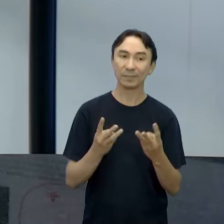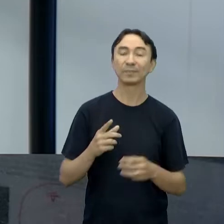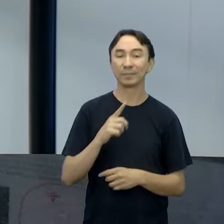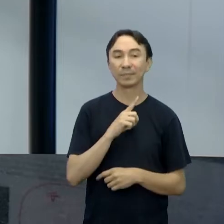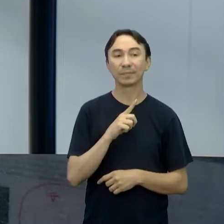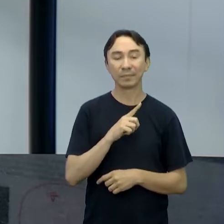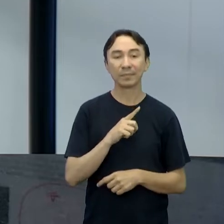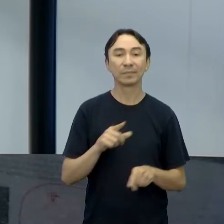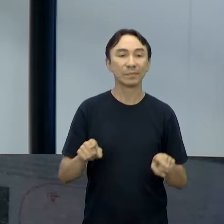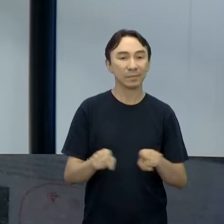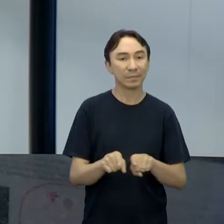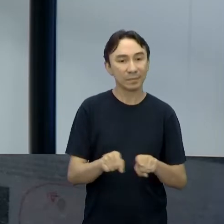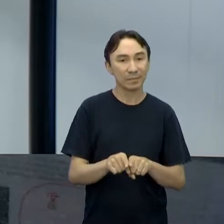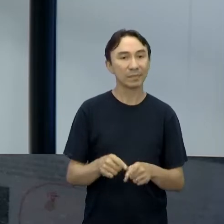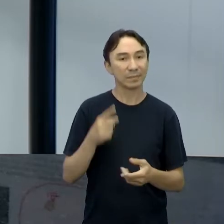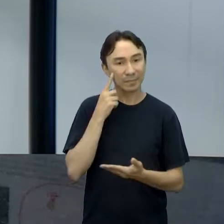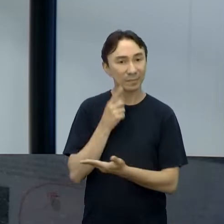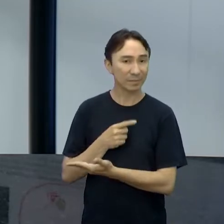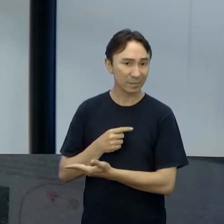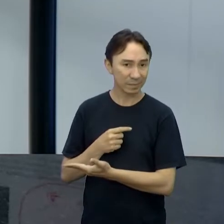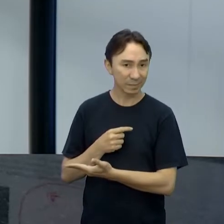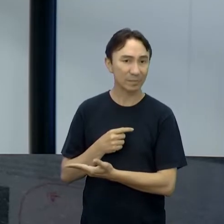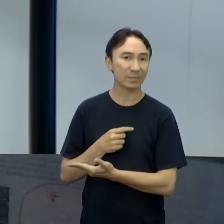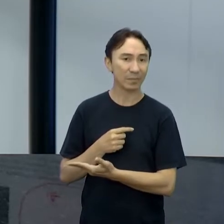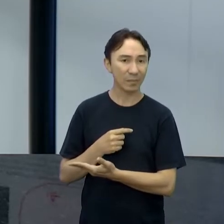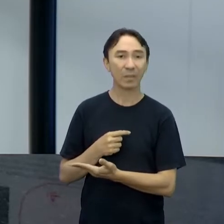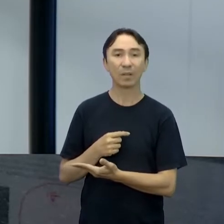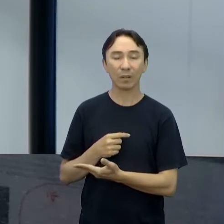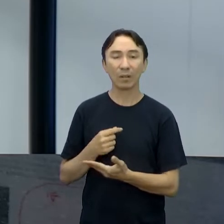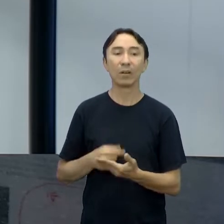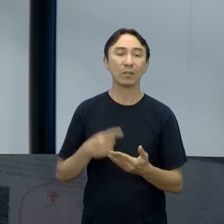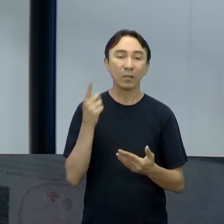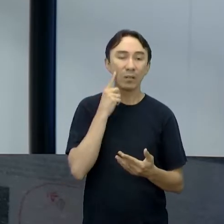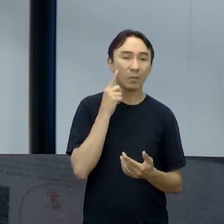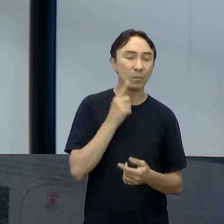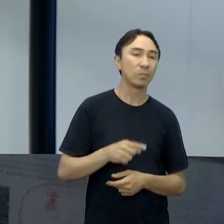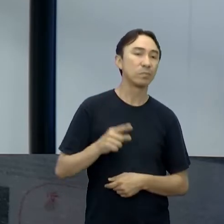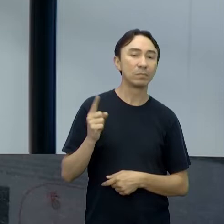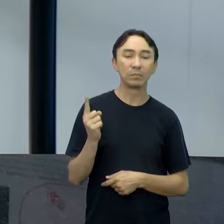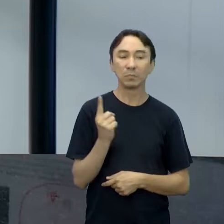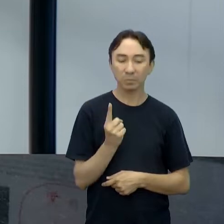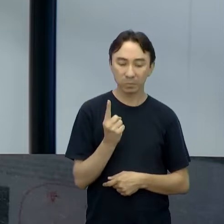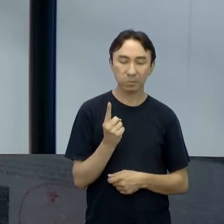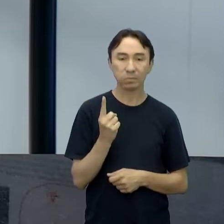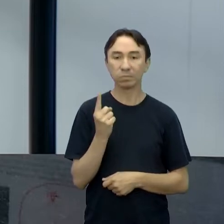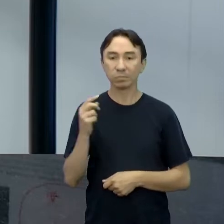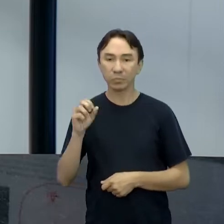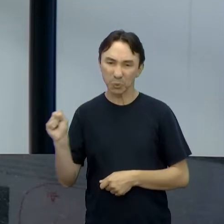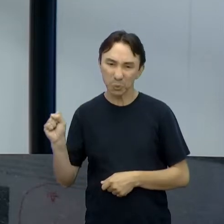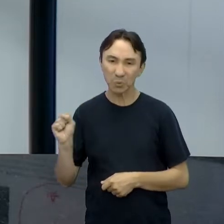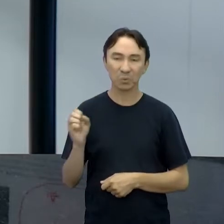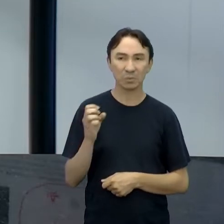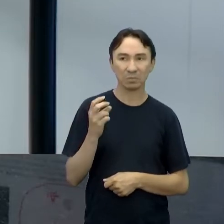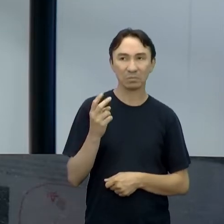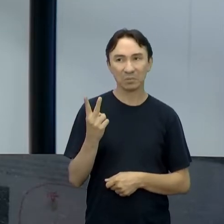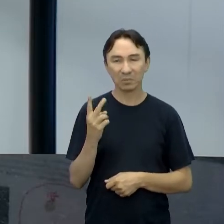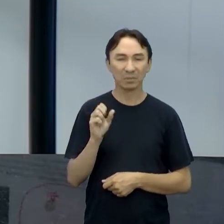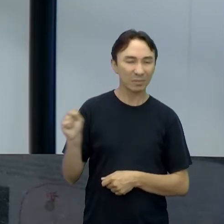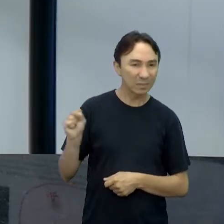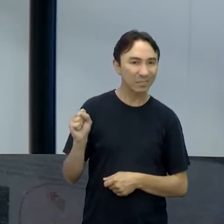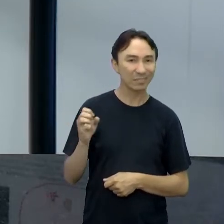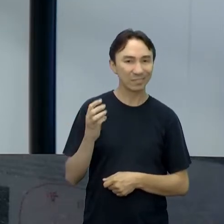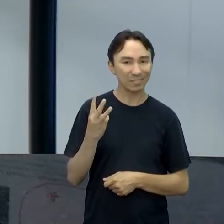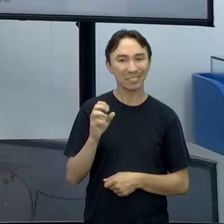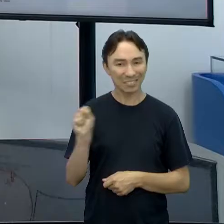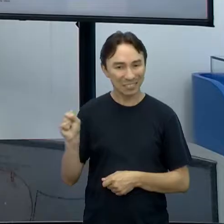solta ele, olha lá, ó, certo? Você conta aqui, ó, chegou até aqui, você conta um segundo, 2, 3, e assim que